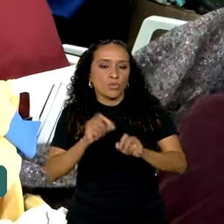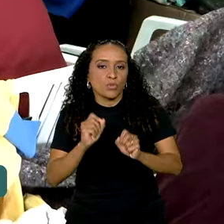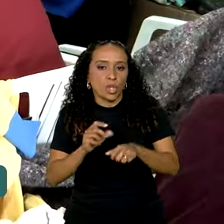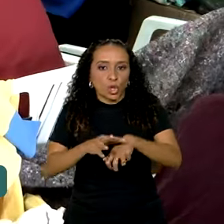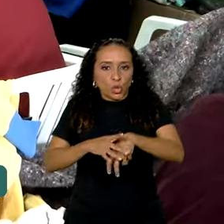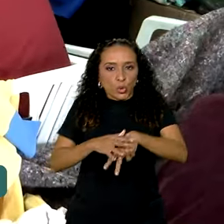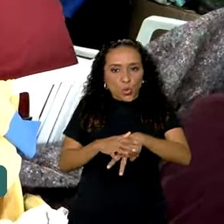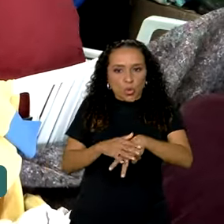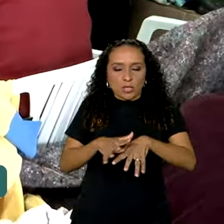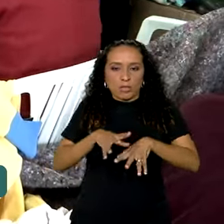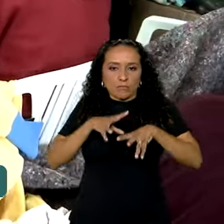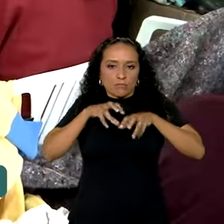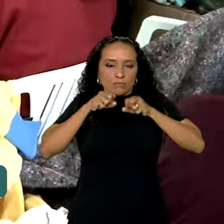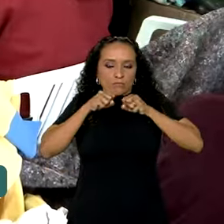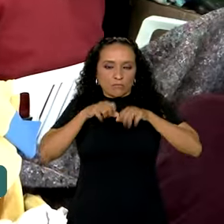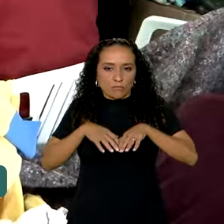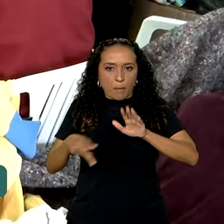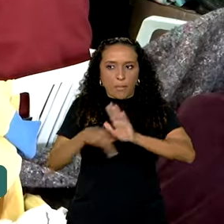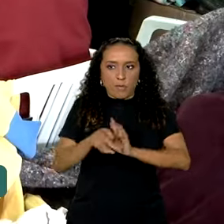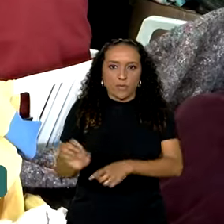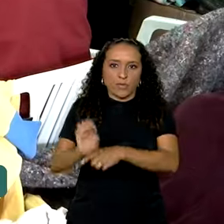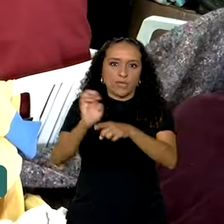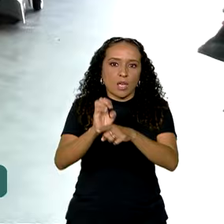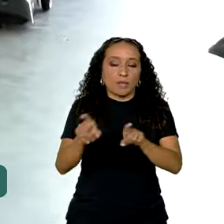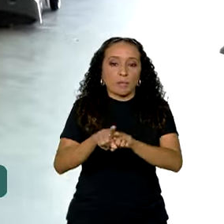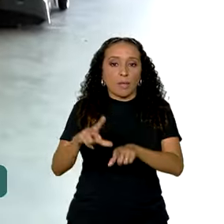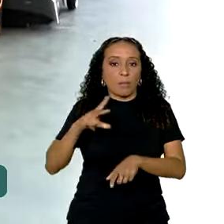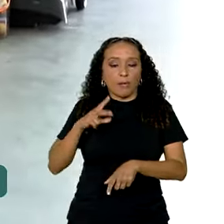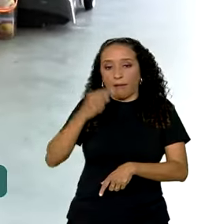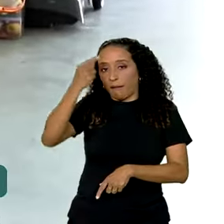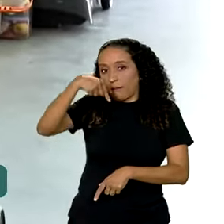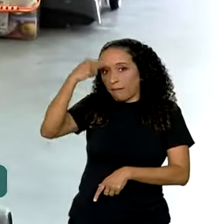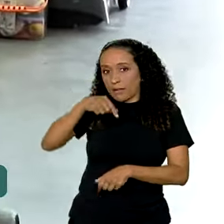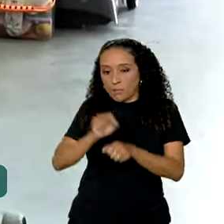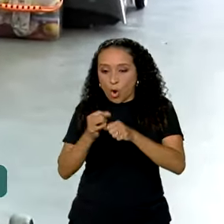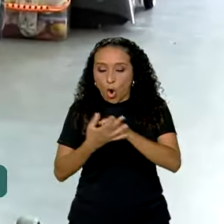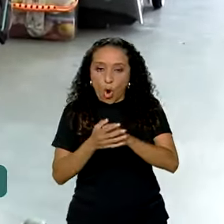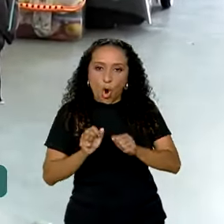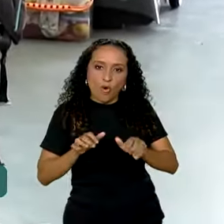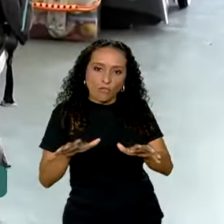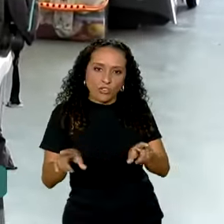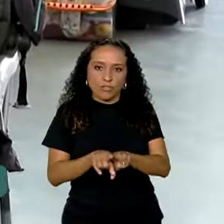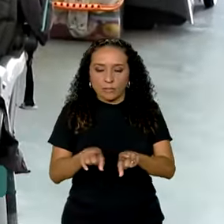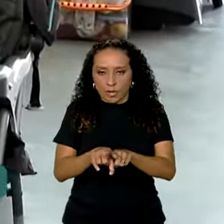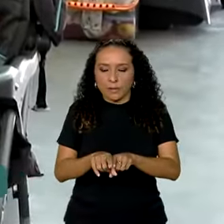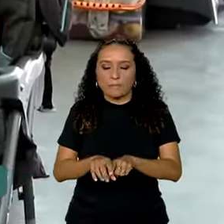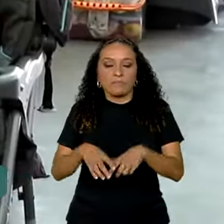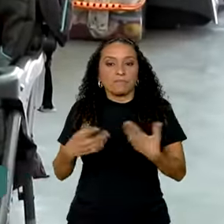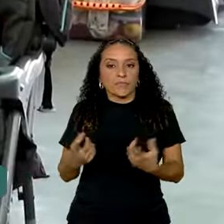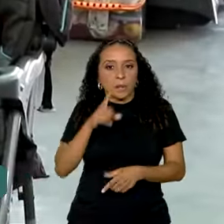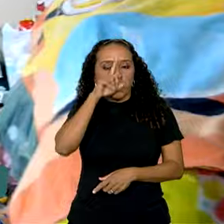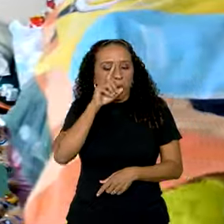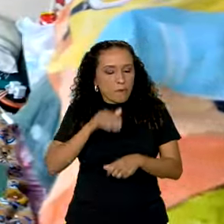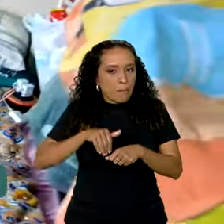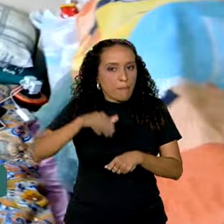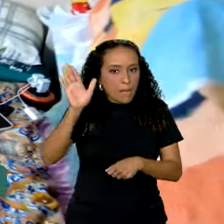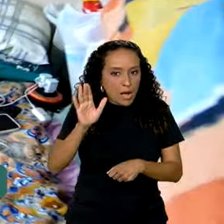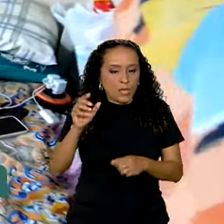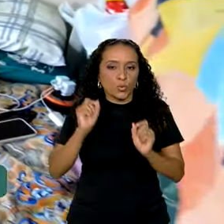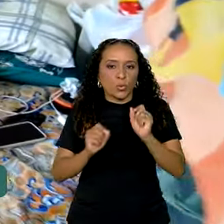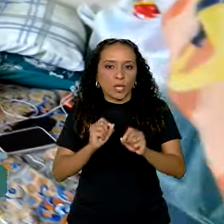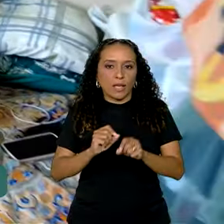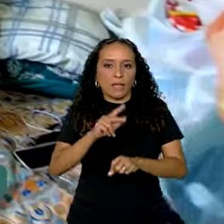de doenças respiratórias no estado, em particular gripe e Covid-19. Riscos de maior incidência